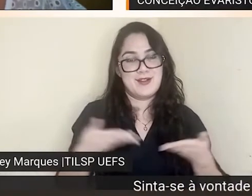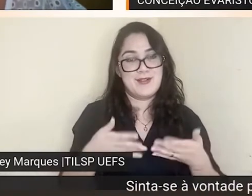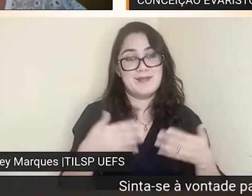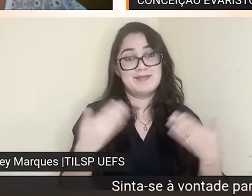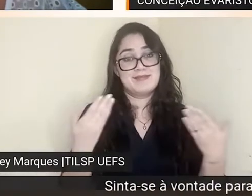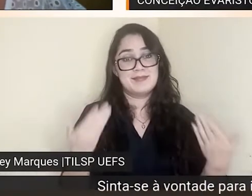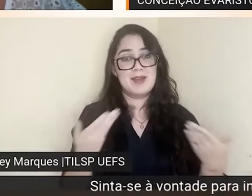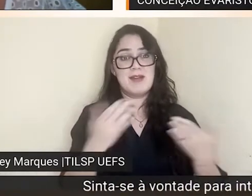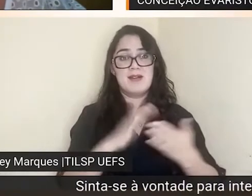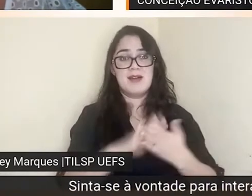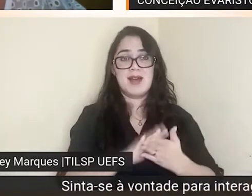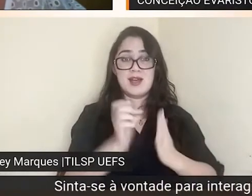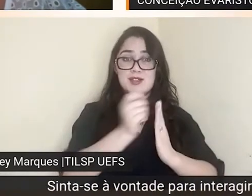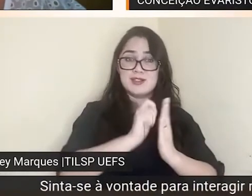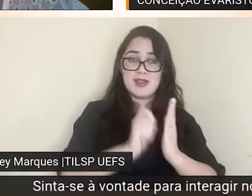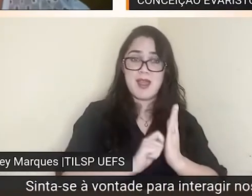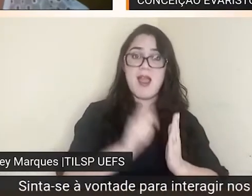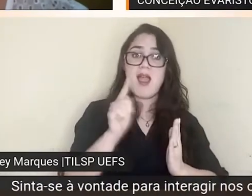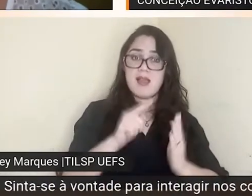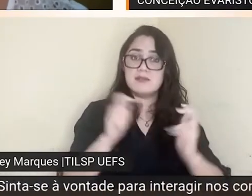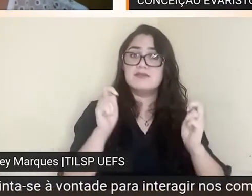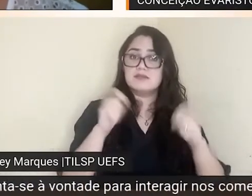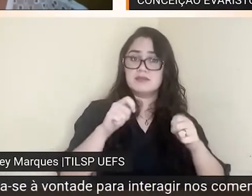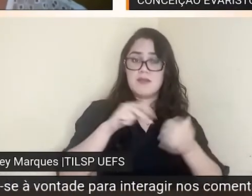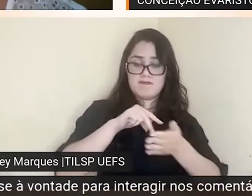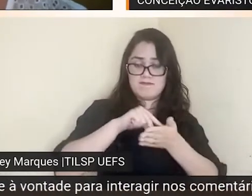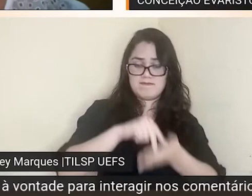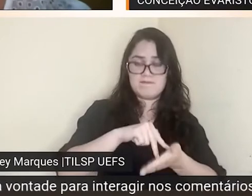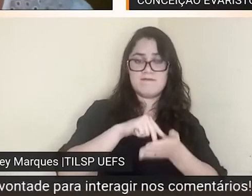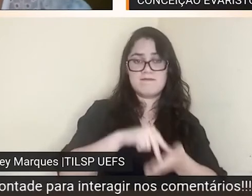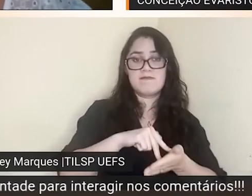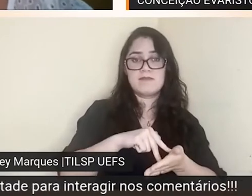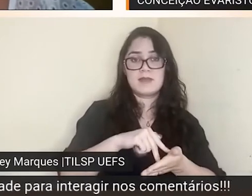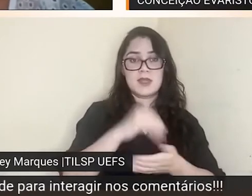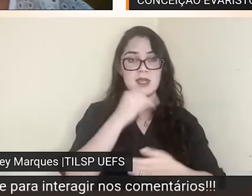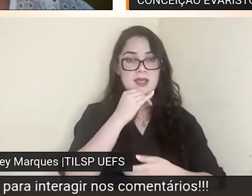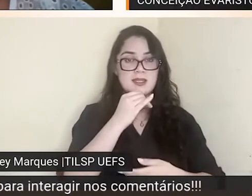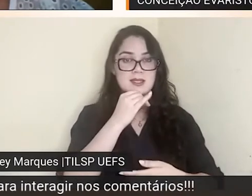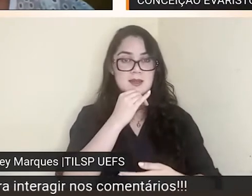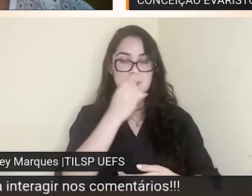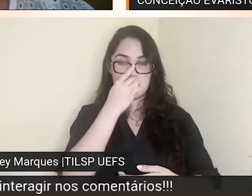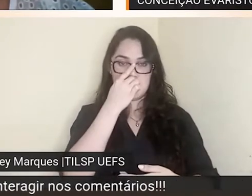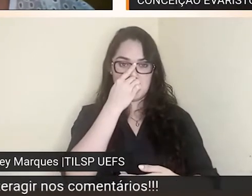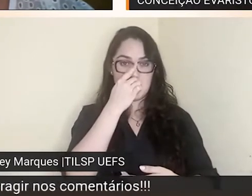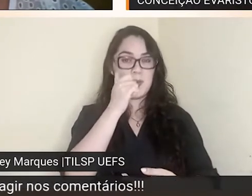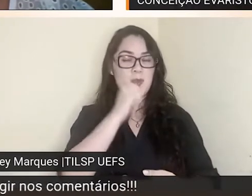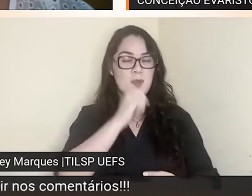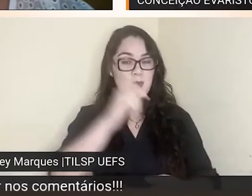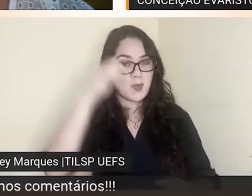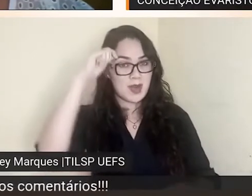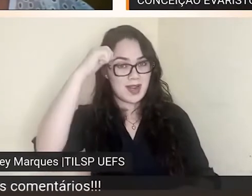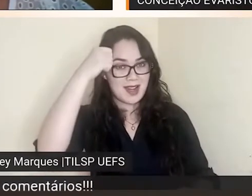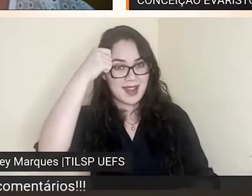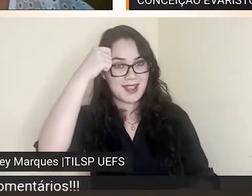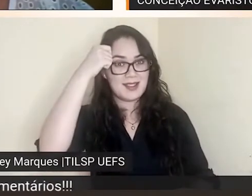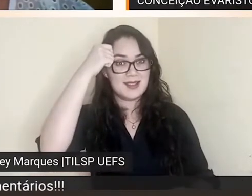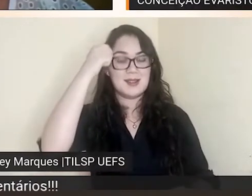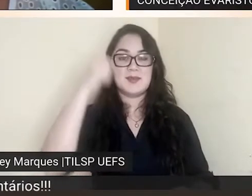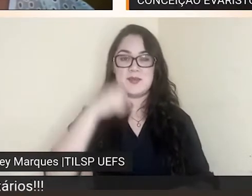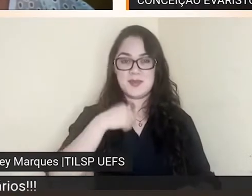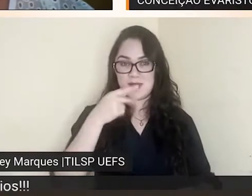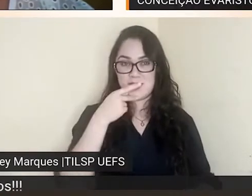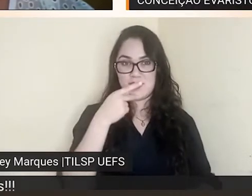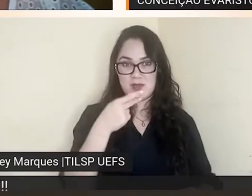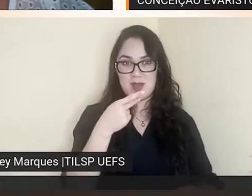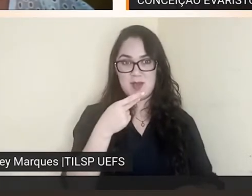de resistência. E no caso das mulheres negras, né, que eu falo isso no outro texto